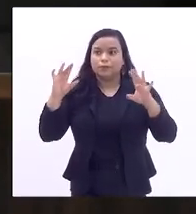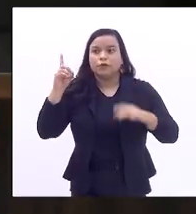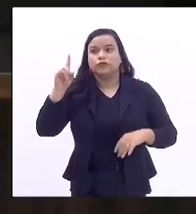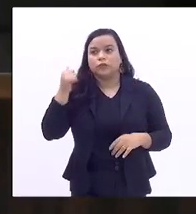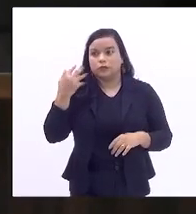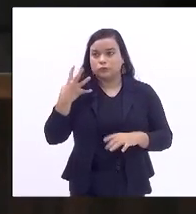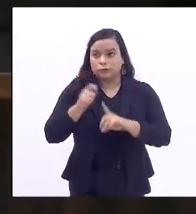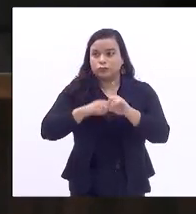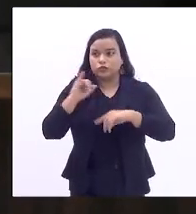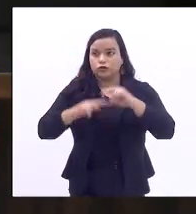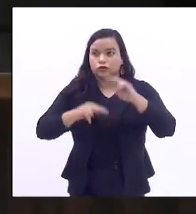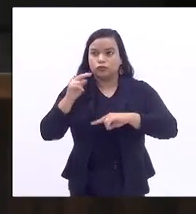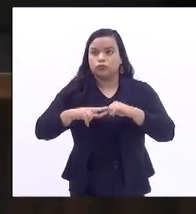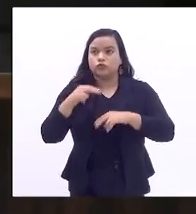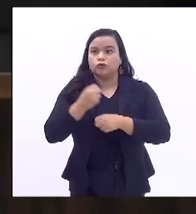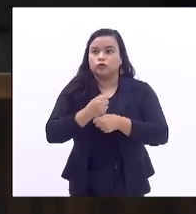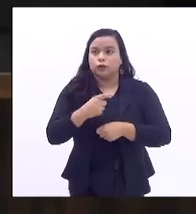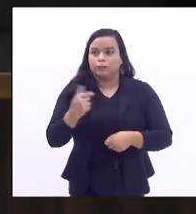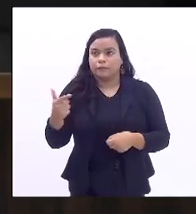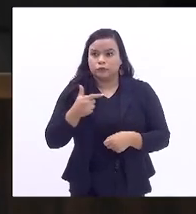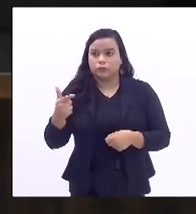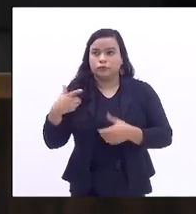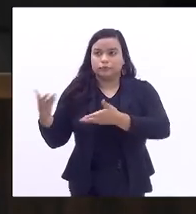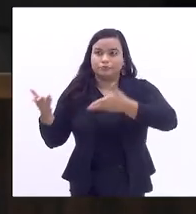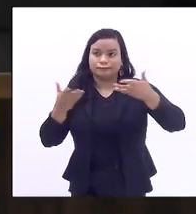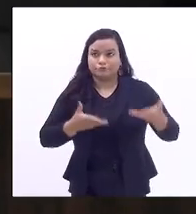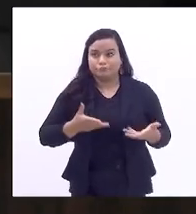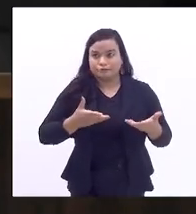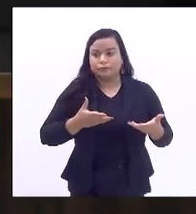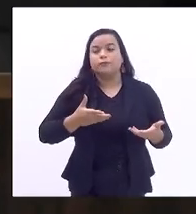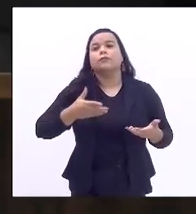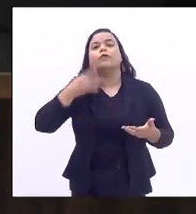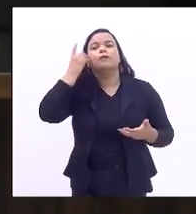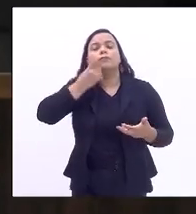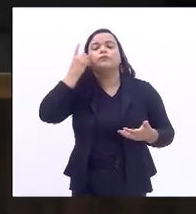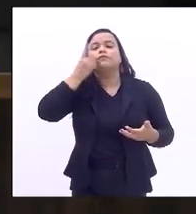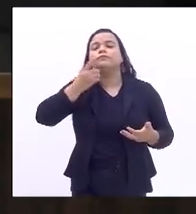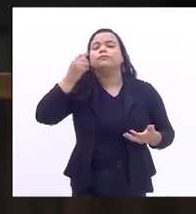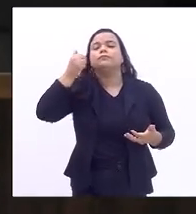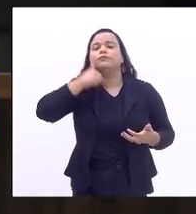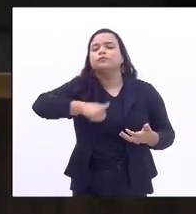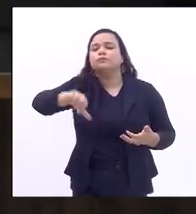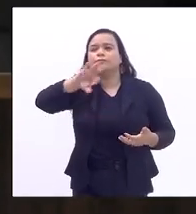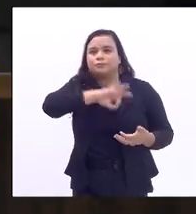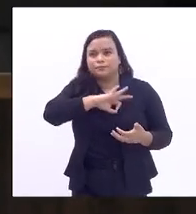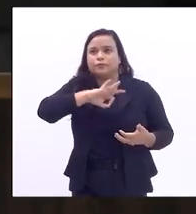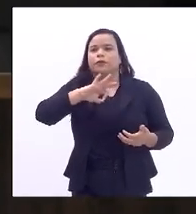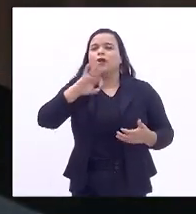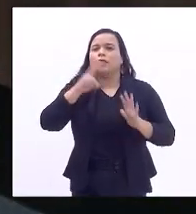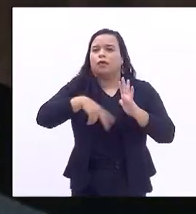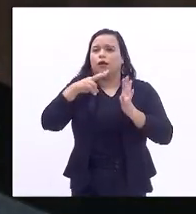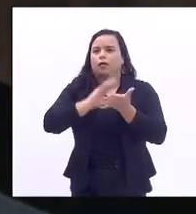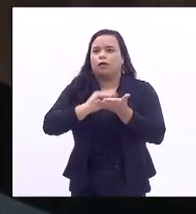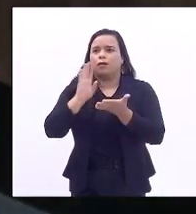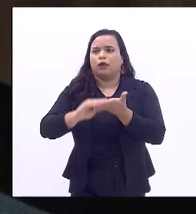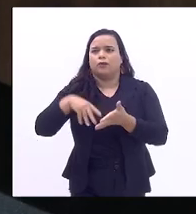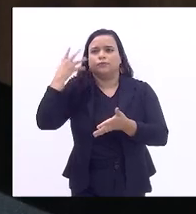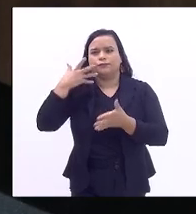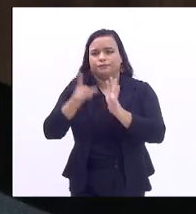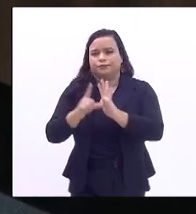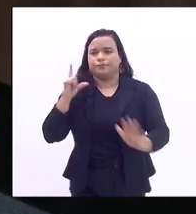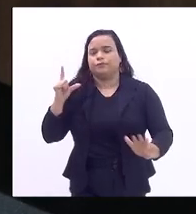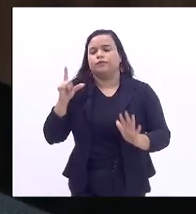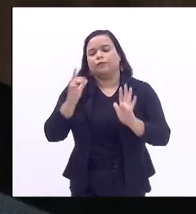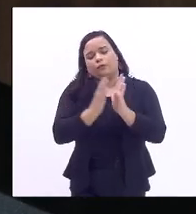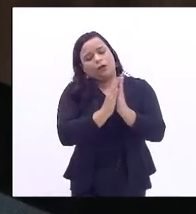Quatorze de Julho de dois mil e 22 presidência convida a deputada Martha Rocha fazer a leitura da ata da sessão anterior até